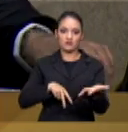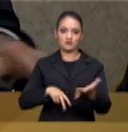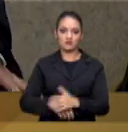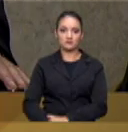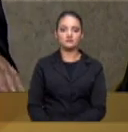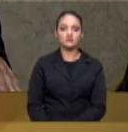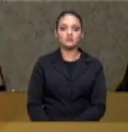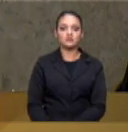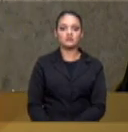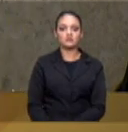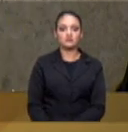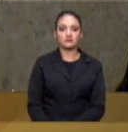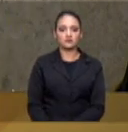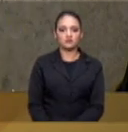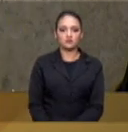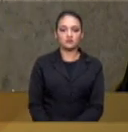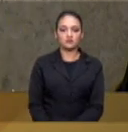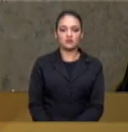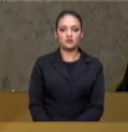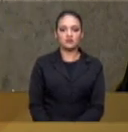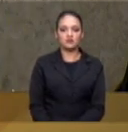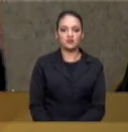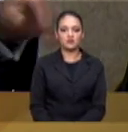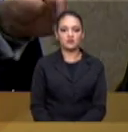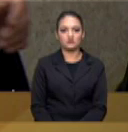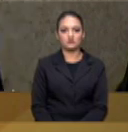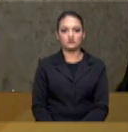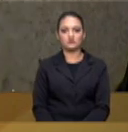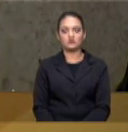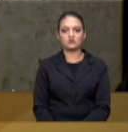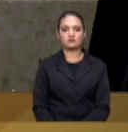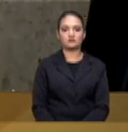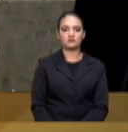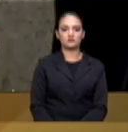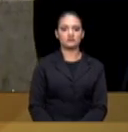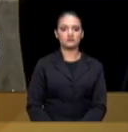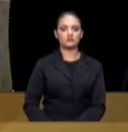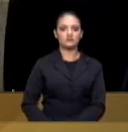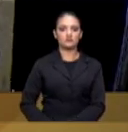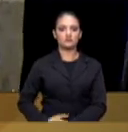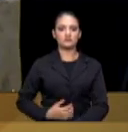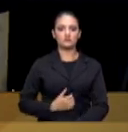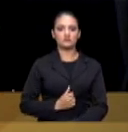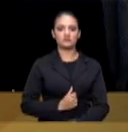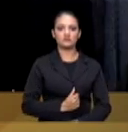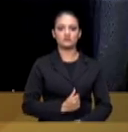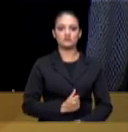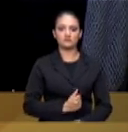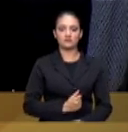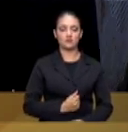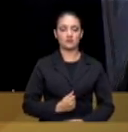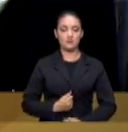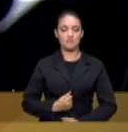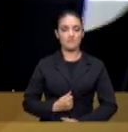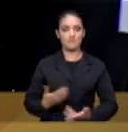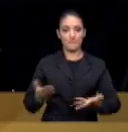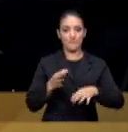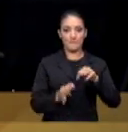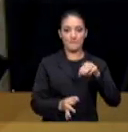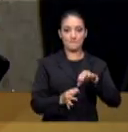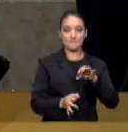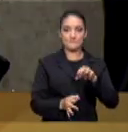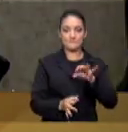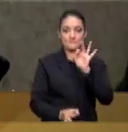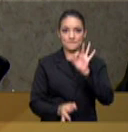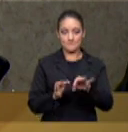Marques, negava provimento ao recurso. Chamo agora a julgamento da relatoria de sua excelência o ministro Marco